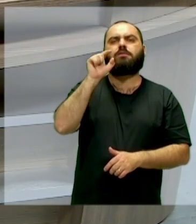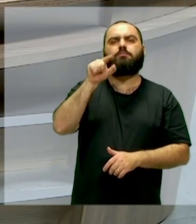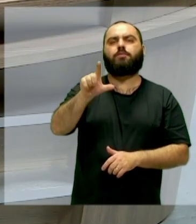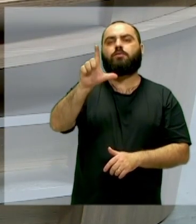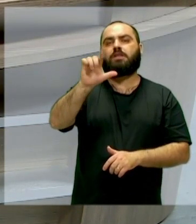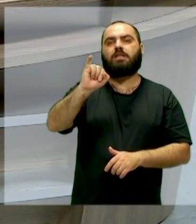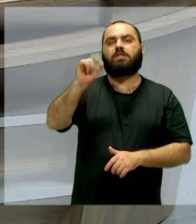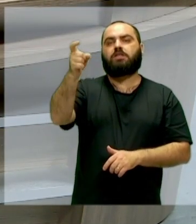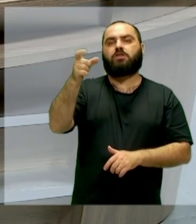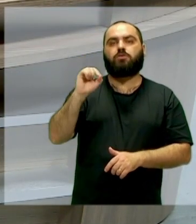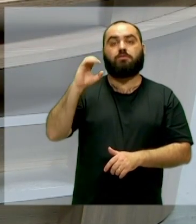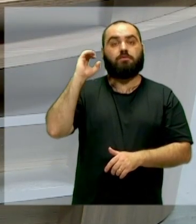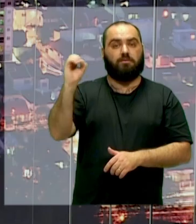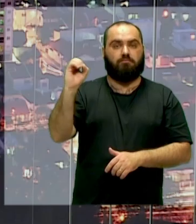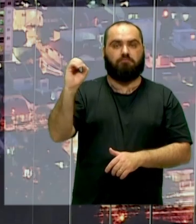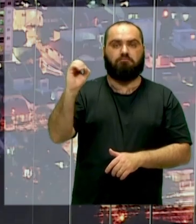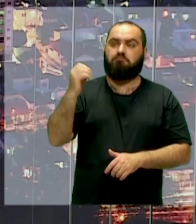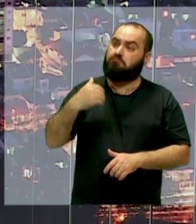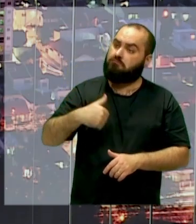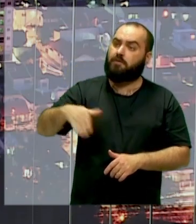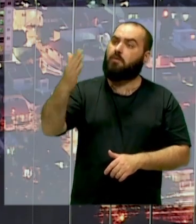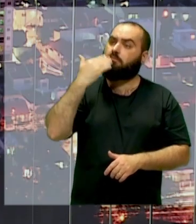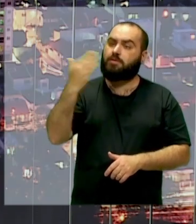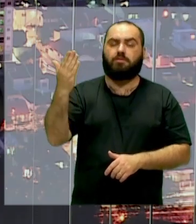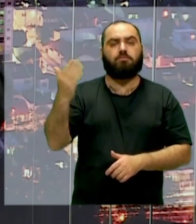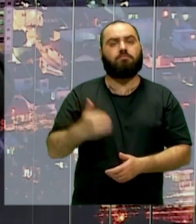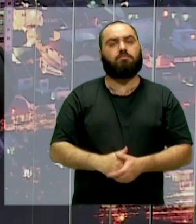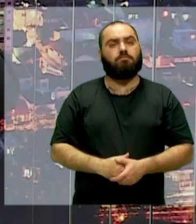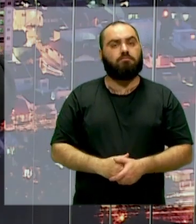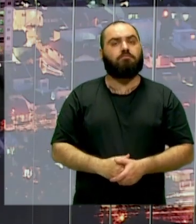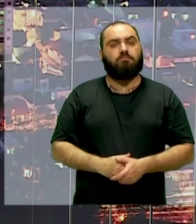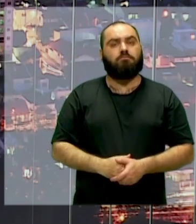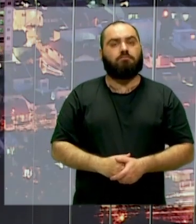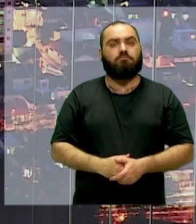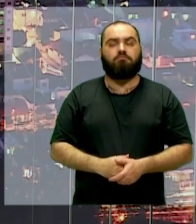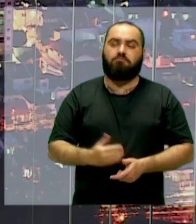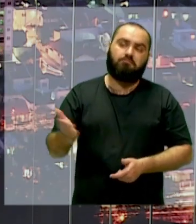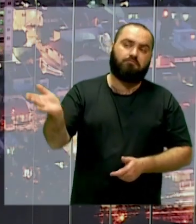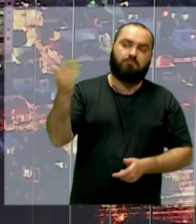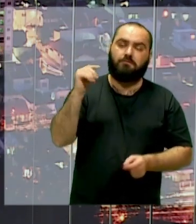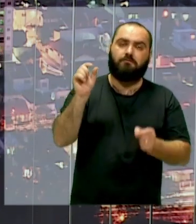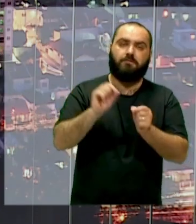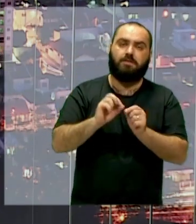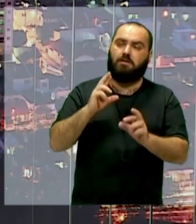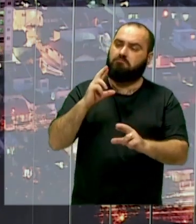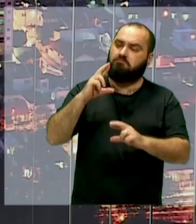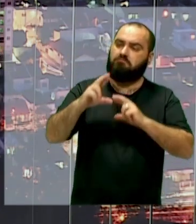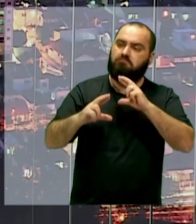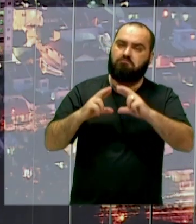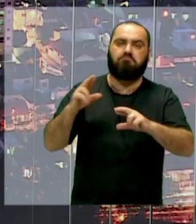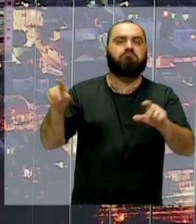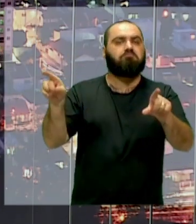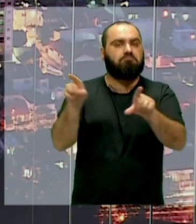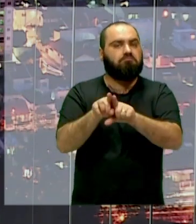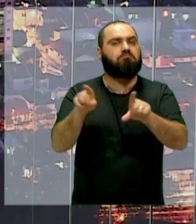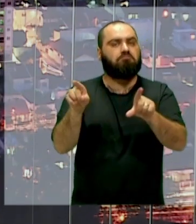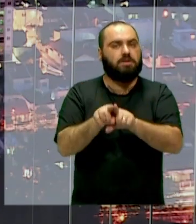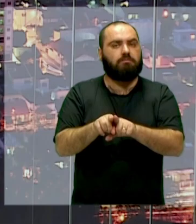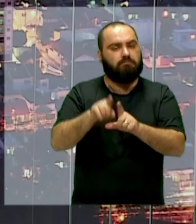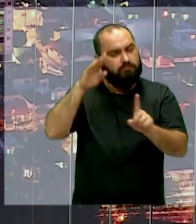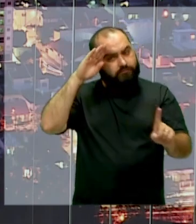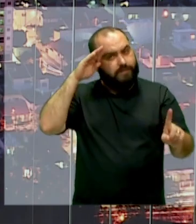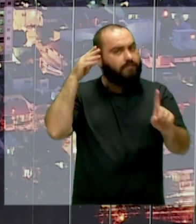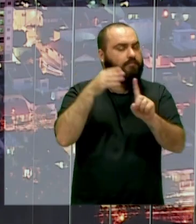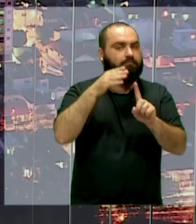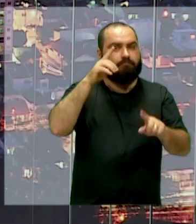pxo zero e vamos pedir vamos vamos vamos vamos fazer essa reciclagem também principalmente desse